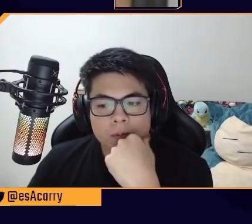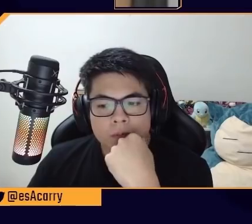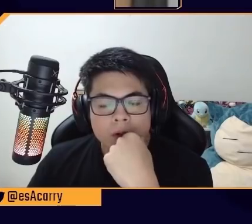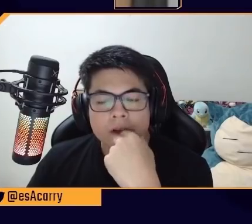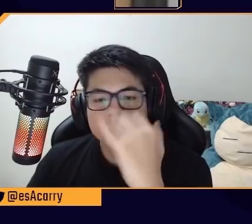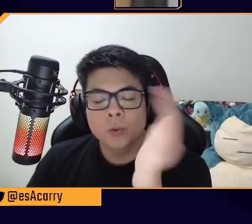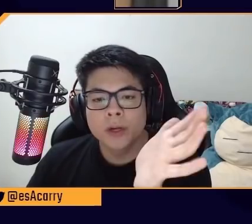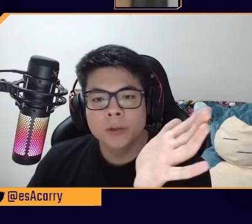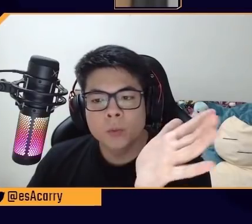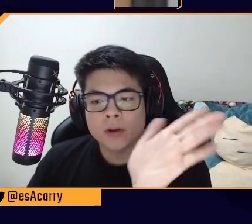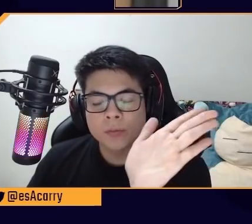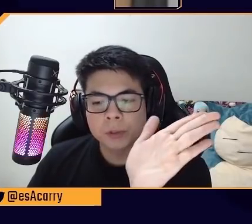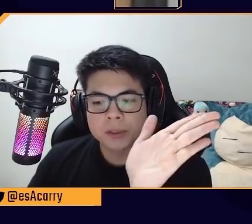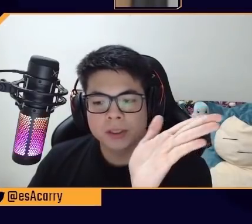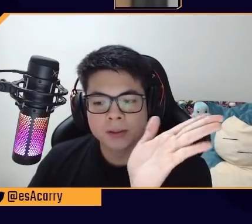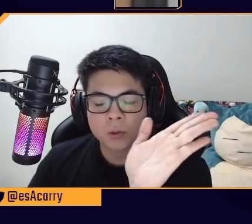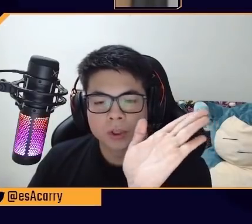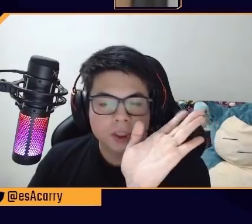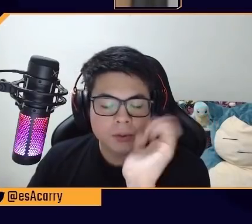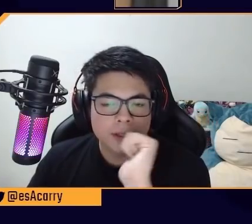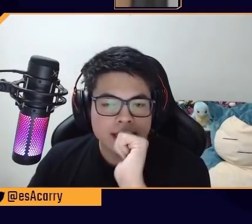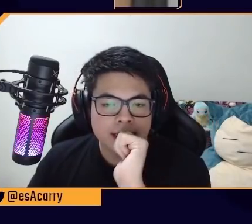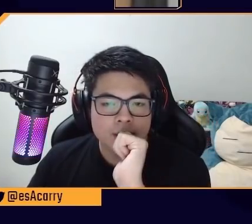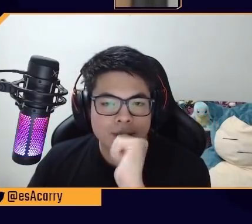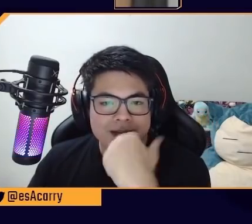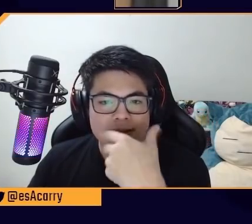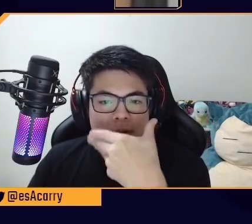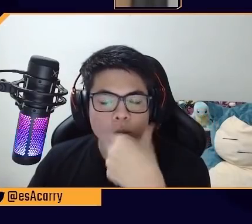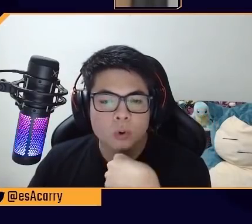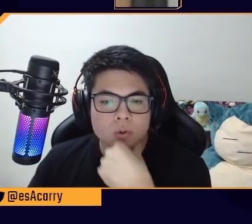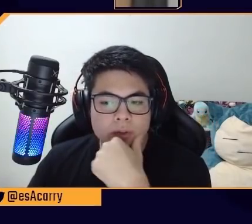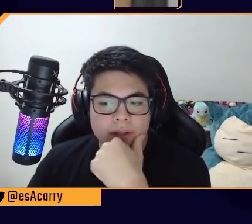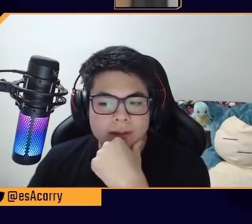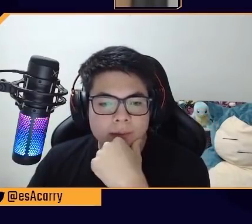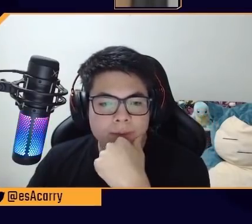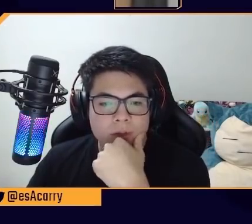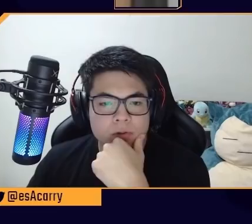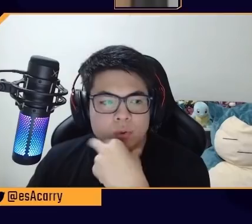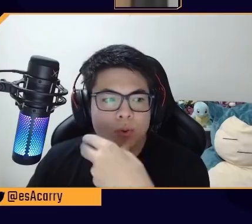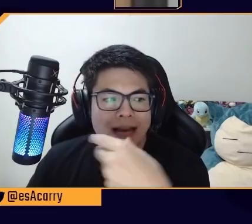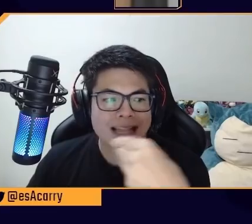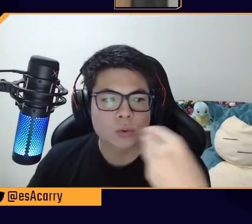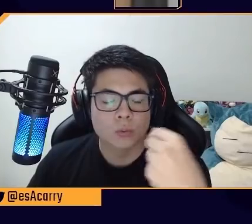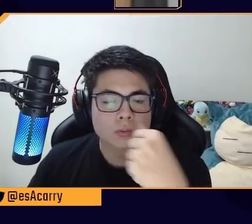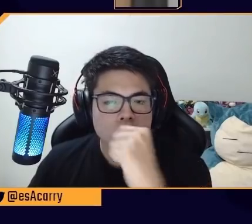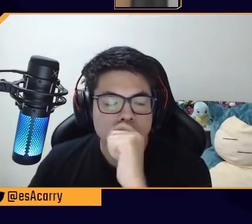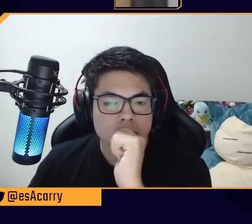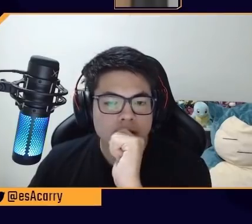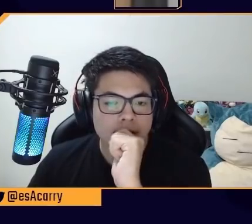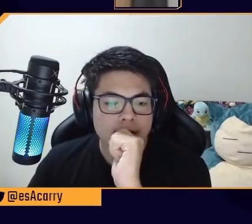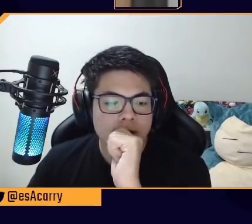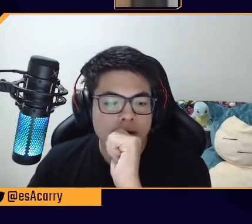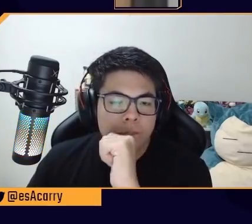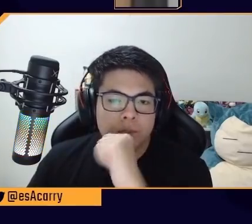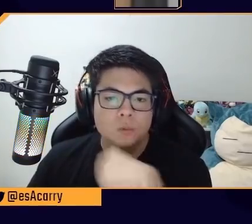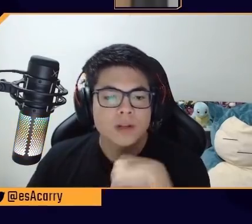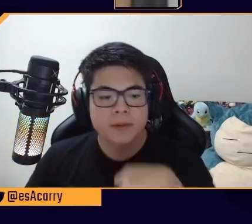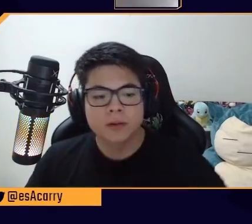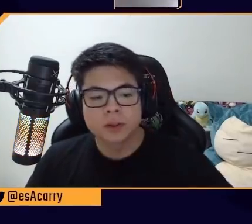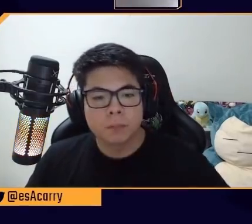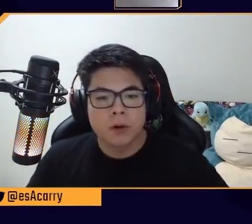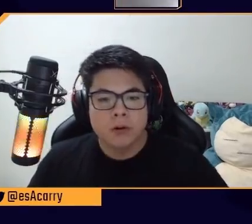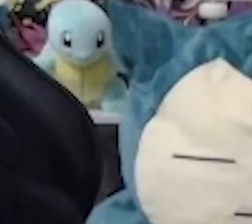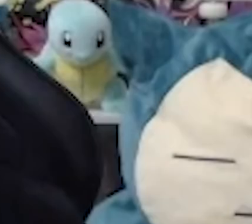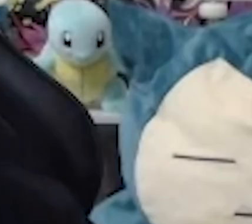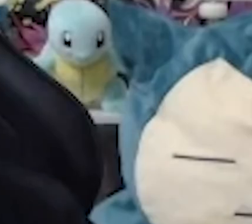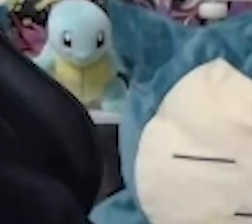pô. Não, ele nunca foi, tipo assim, gordinho nem nada, mas o rosto dele tá sugado, tá ligado? Por um